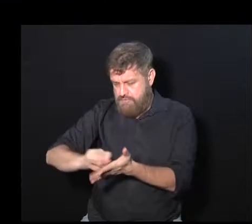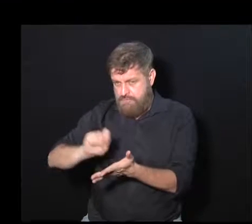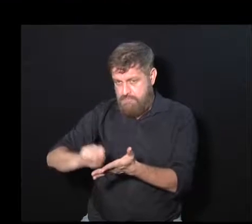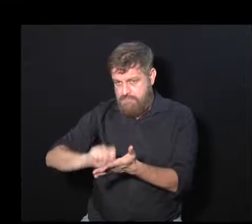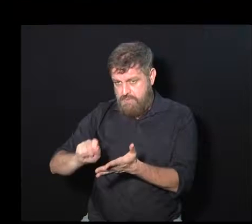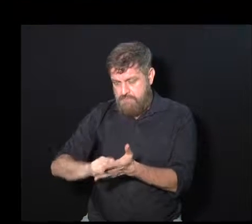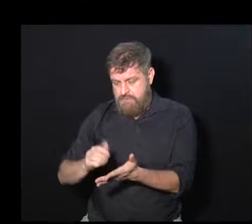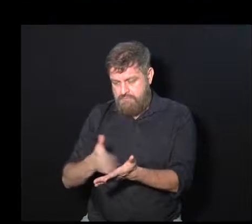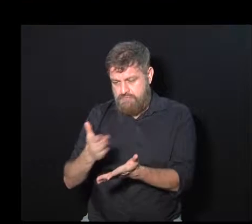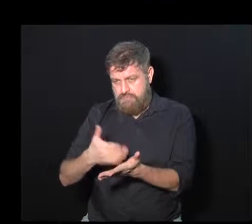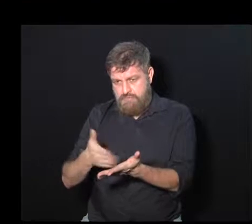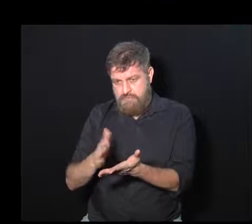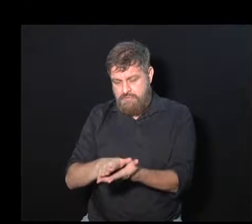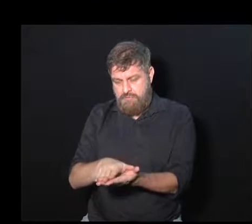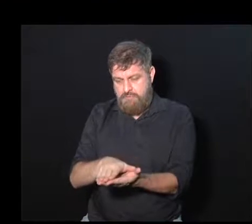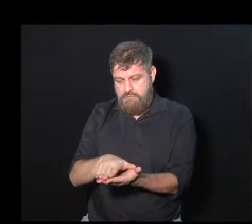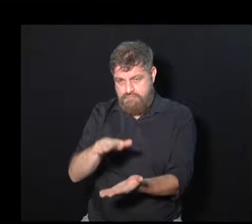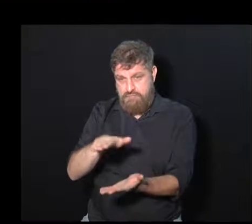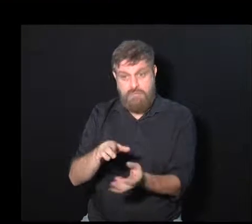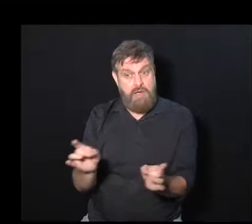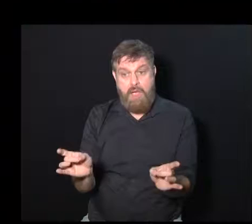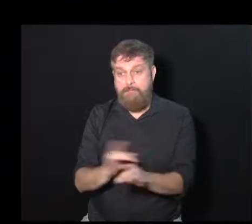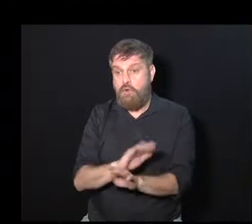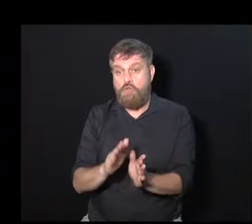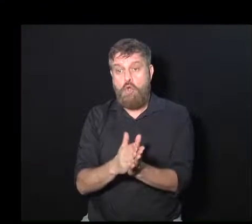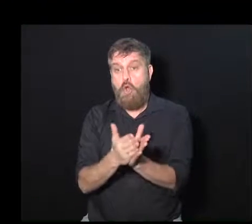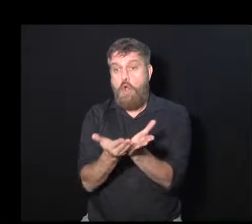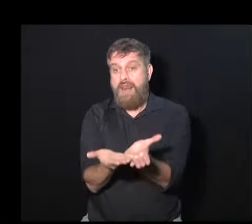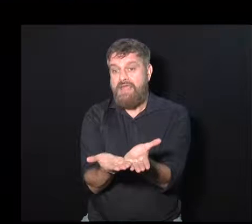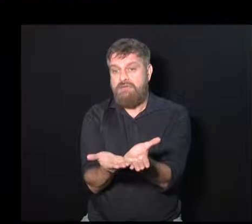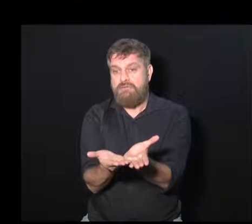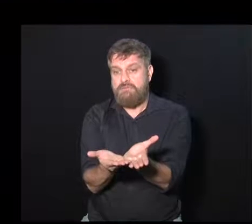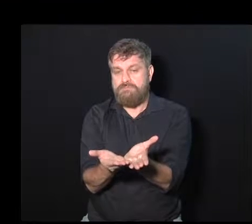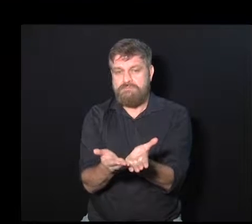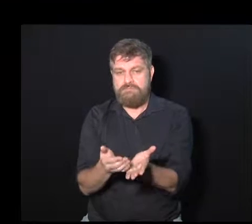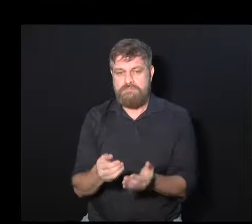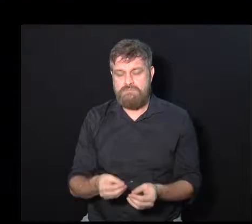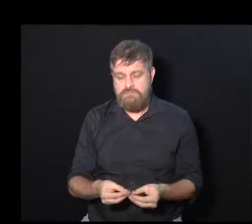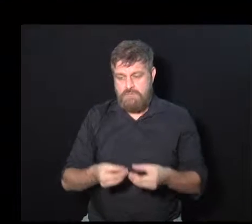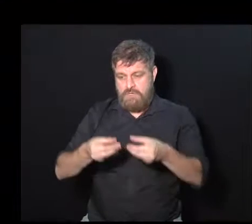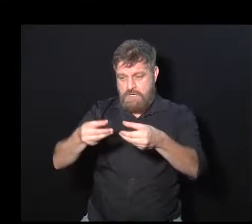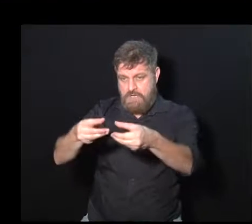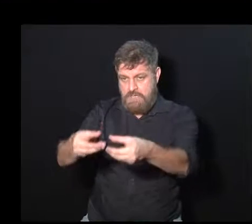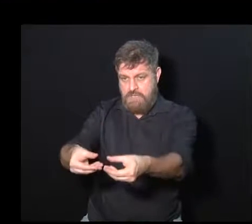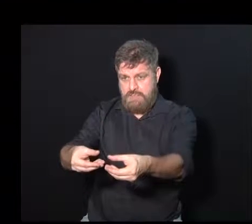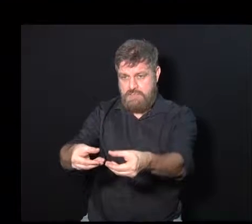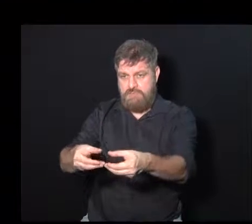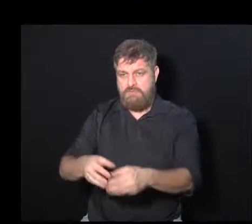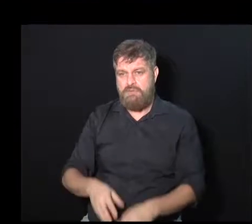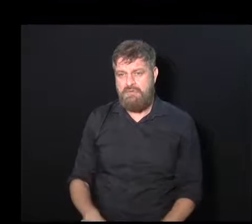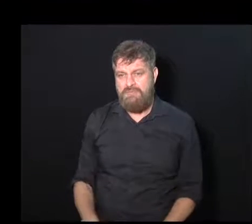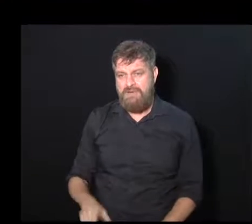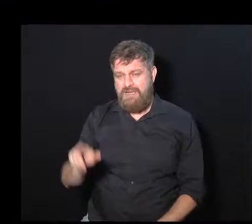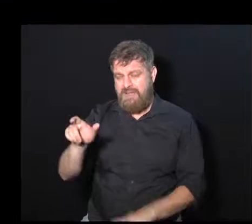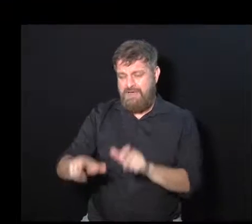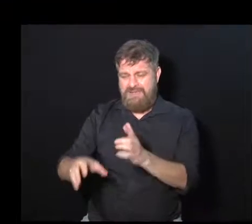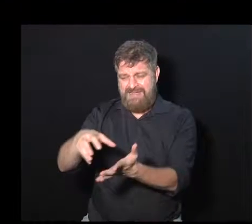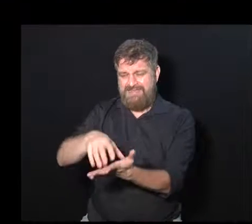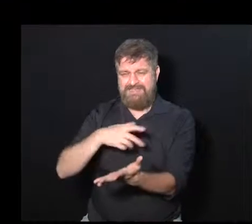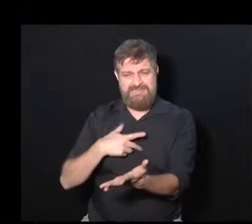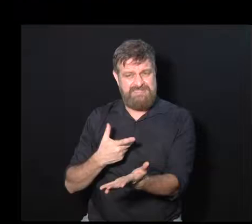colocou sobre o cultivo e entregou essa cartilha para todas as